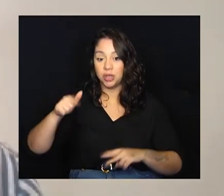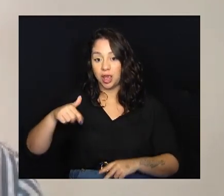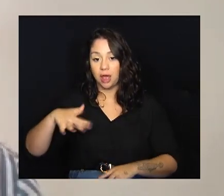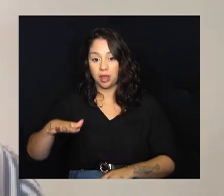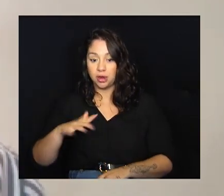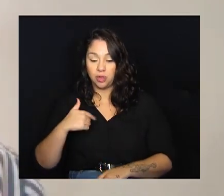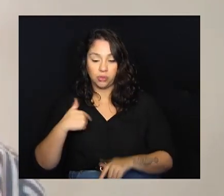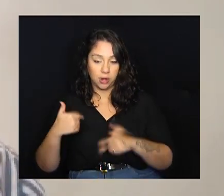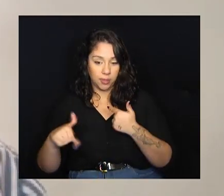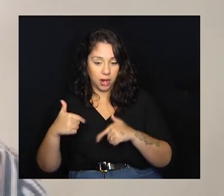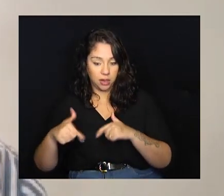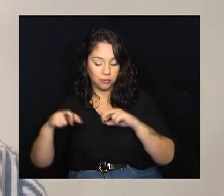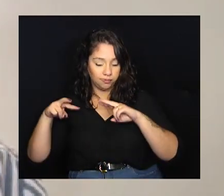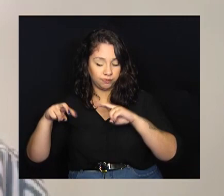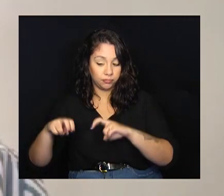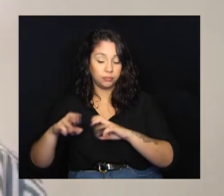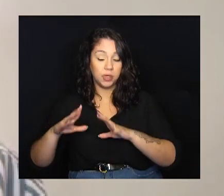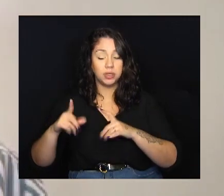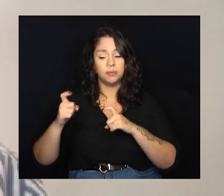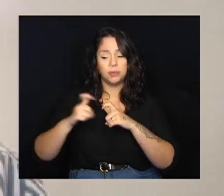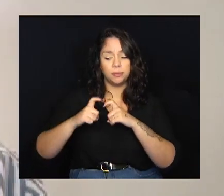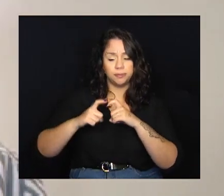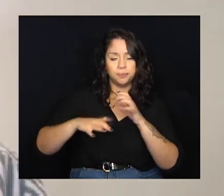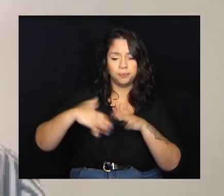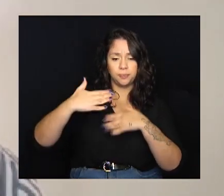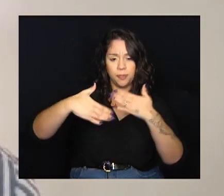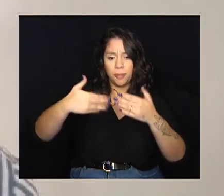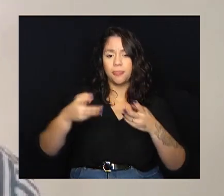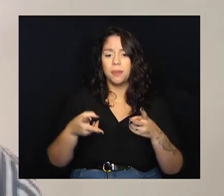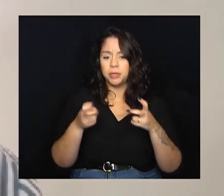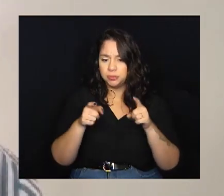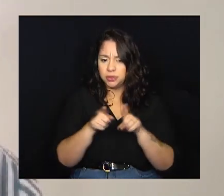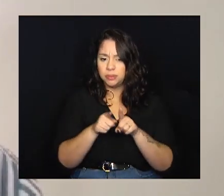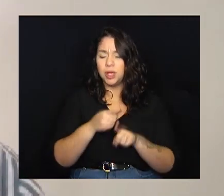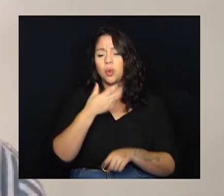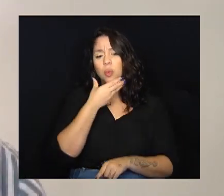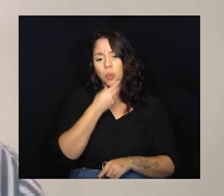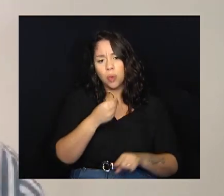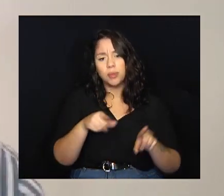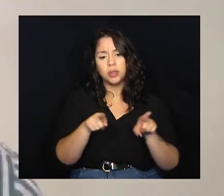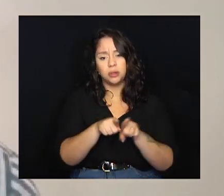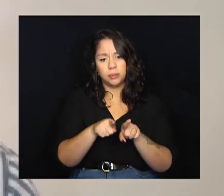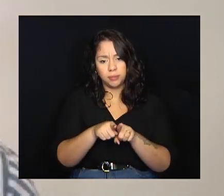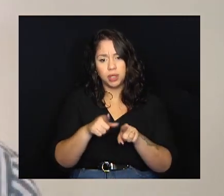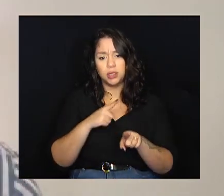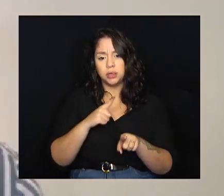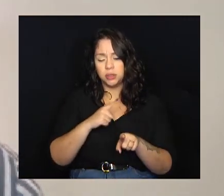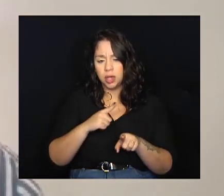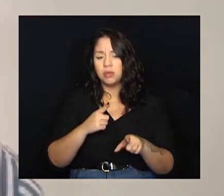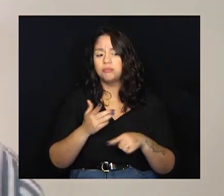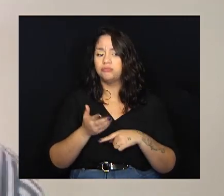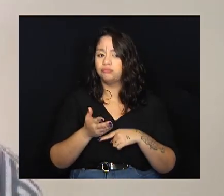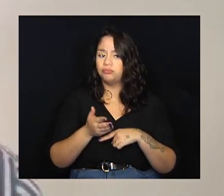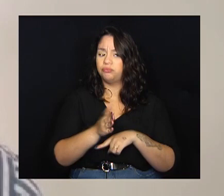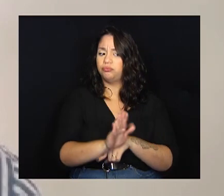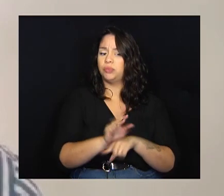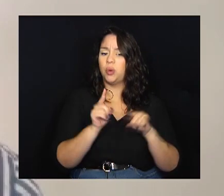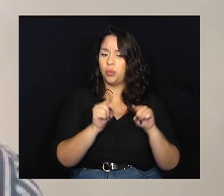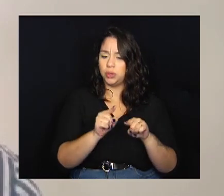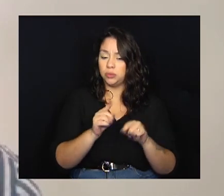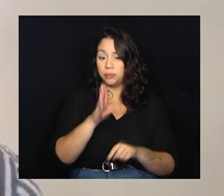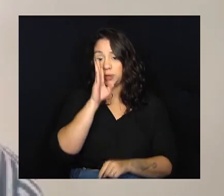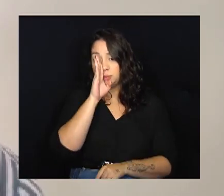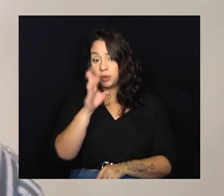só que conforme medicina evoluiu a gente viu que os homens também contribuem em grande parte para isso principalmente